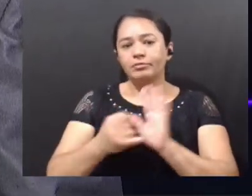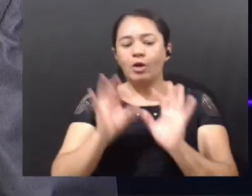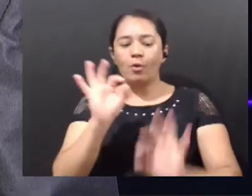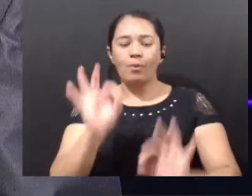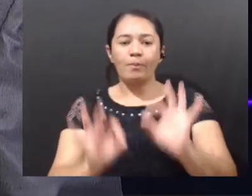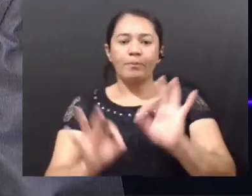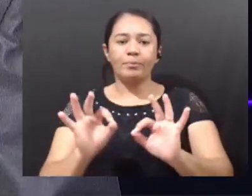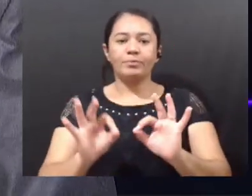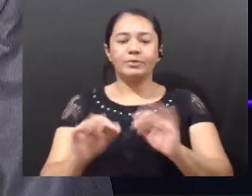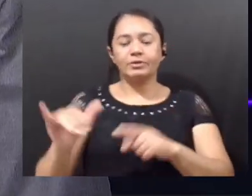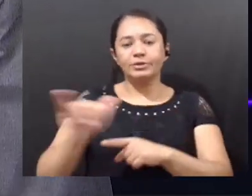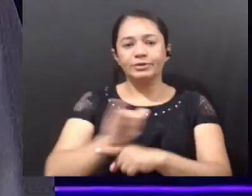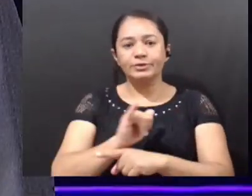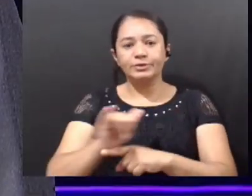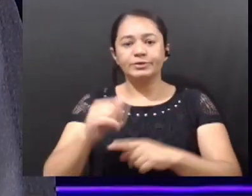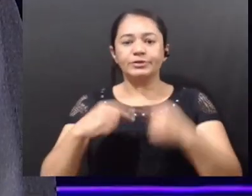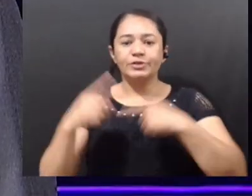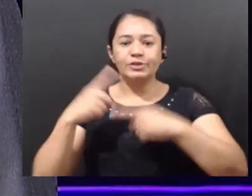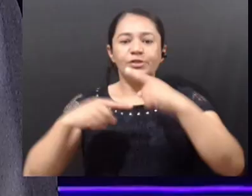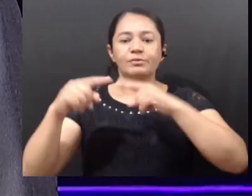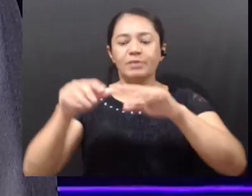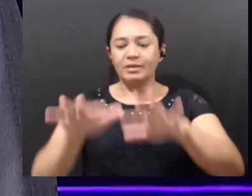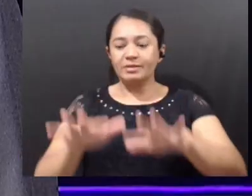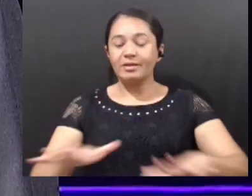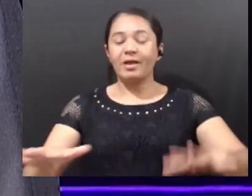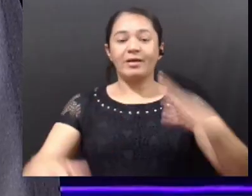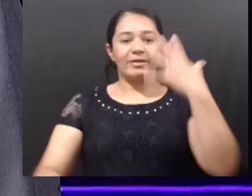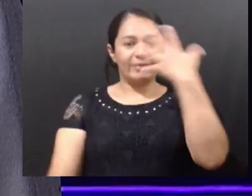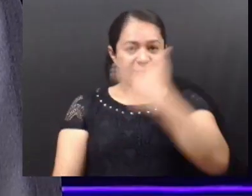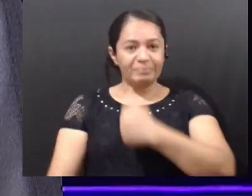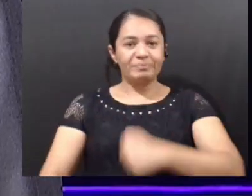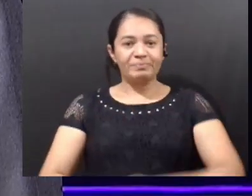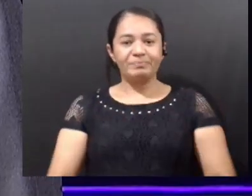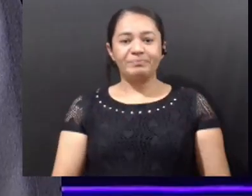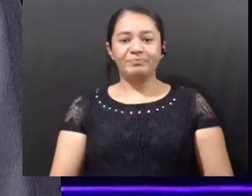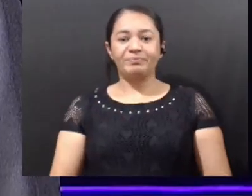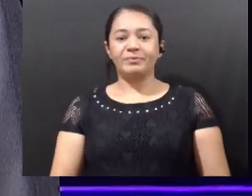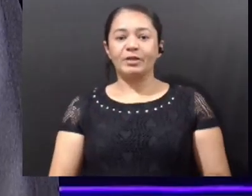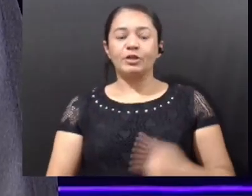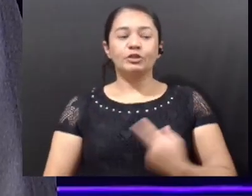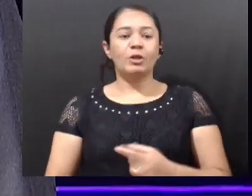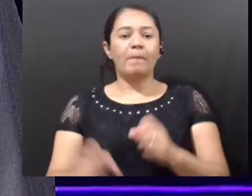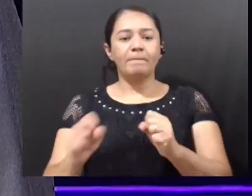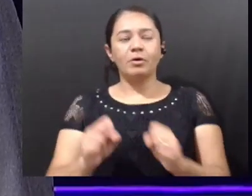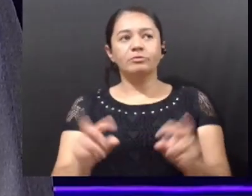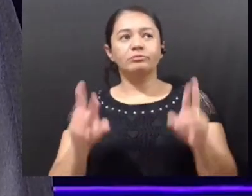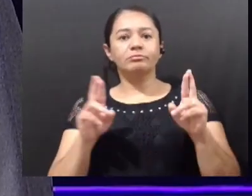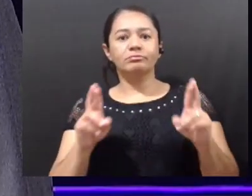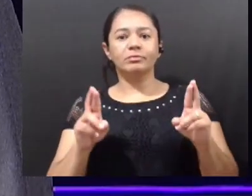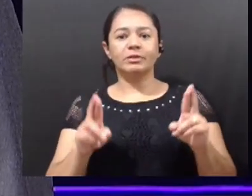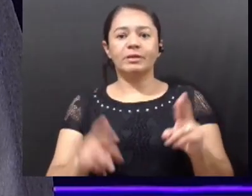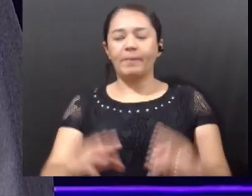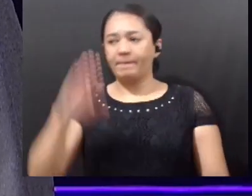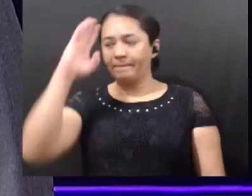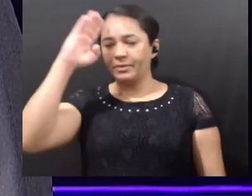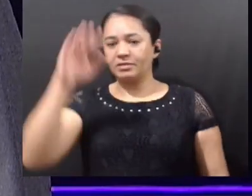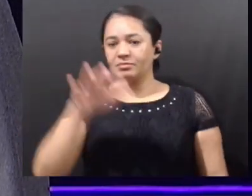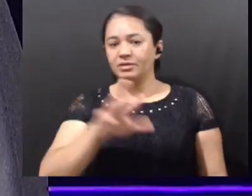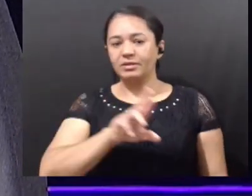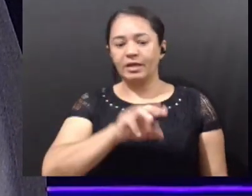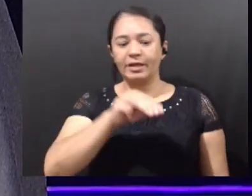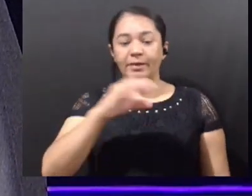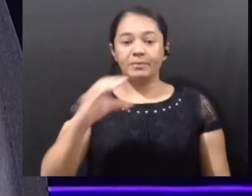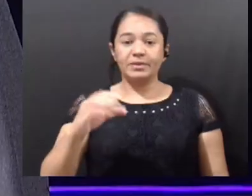de crescimento na área da beleza. O que a gente pode esperar aqui, especialmente na região metropolitana de Campinas,